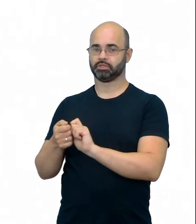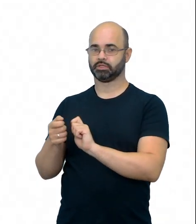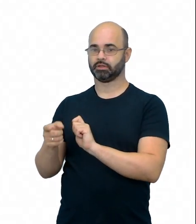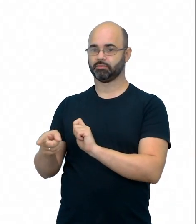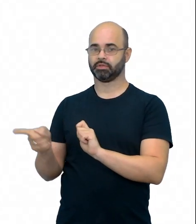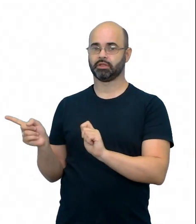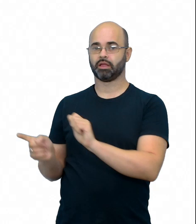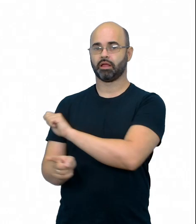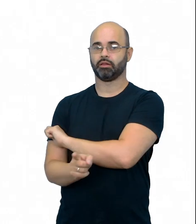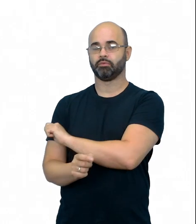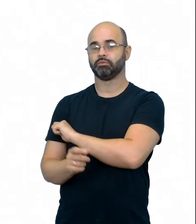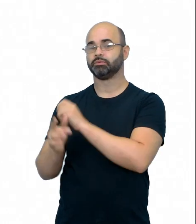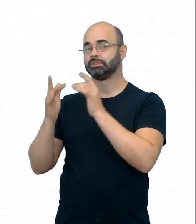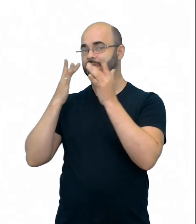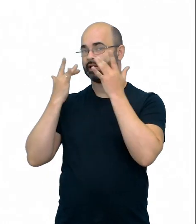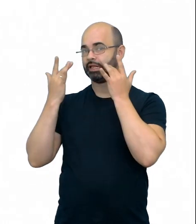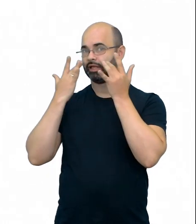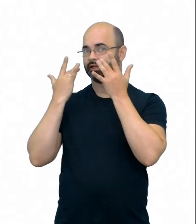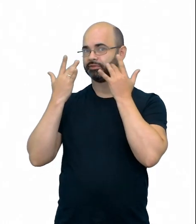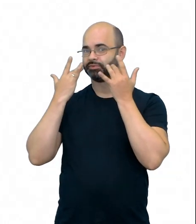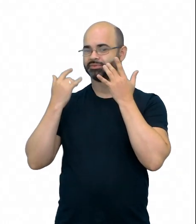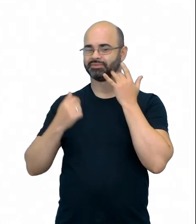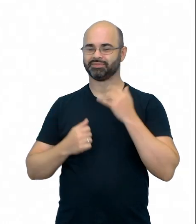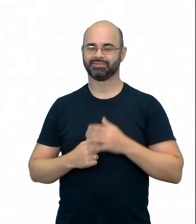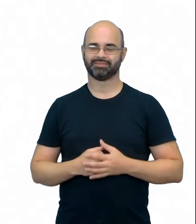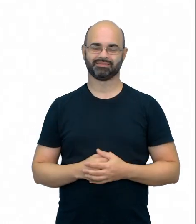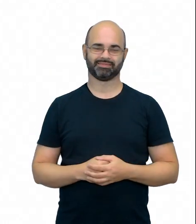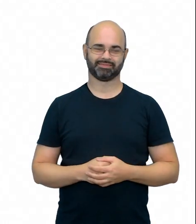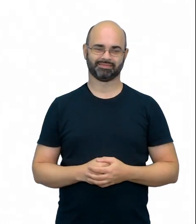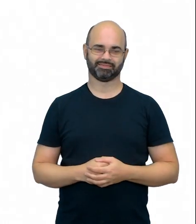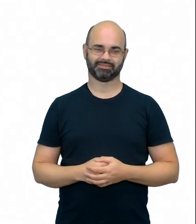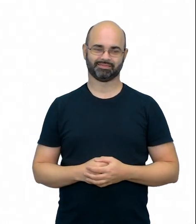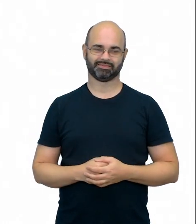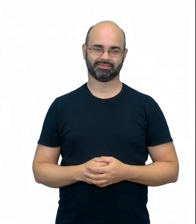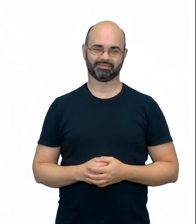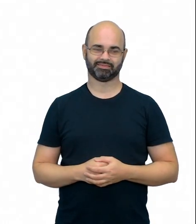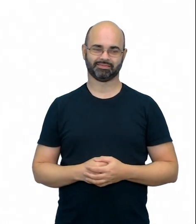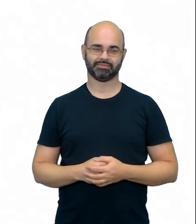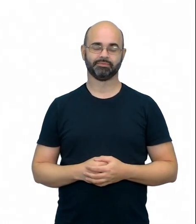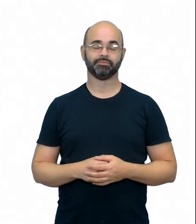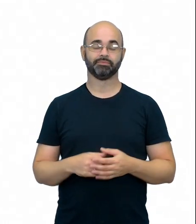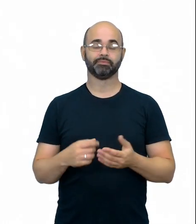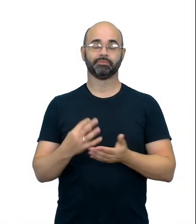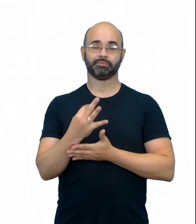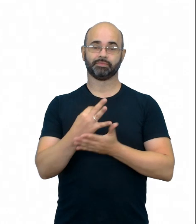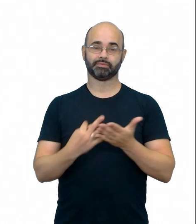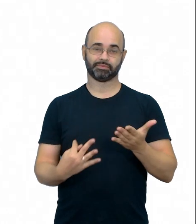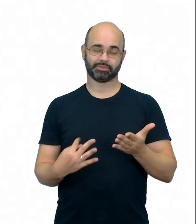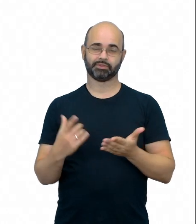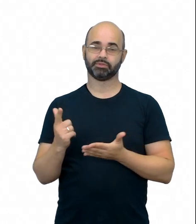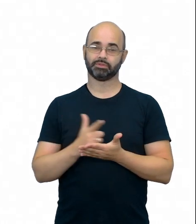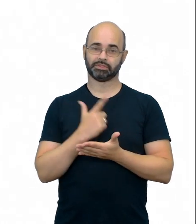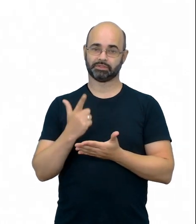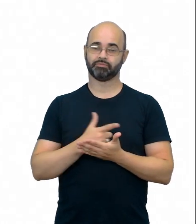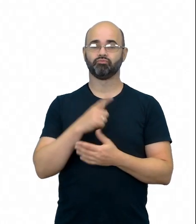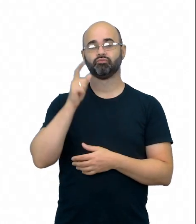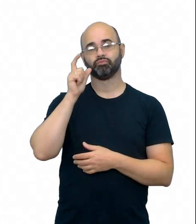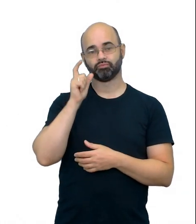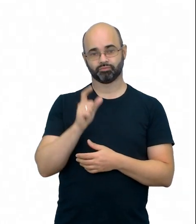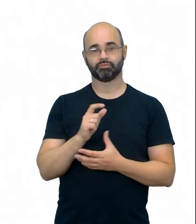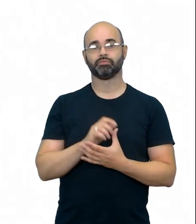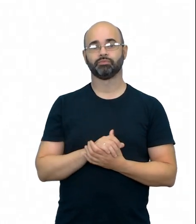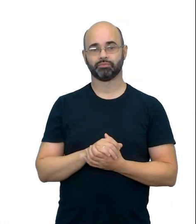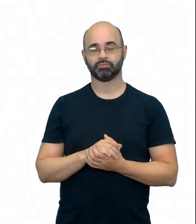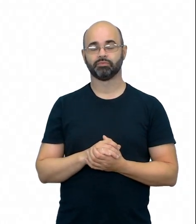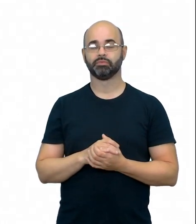conjunto das aulas da sequência de atividade 4, ela predomina textos literários. Então, é muito interessante, de repente,